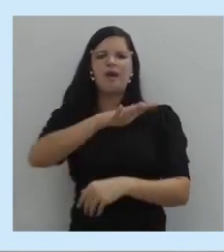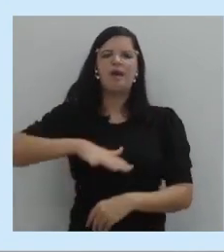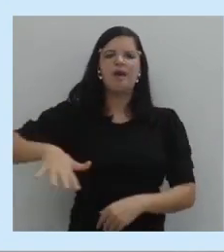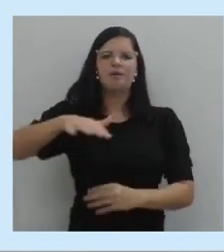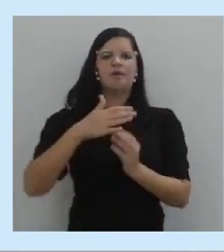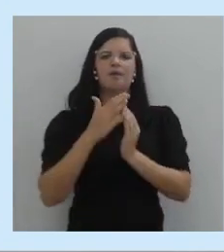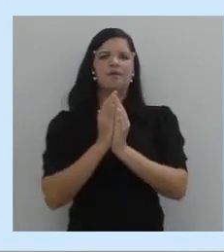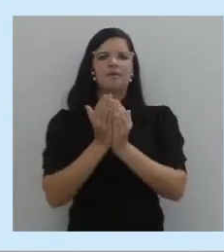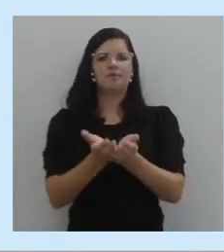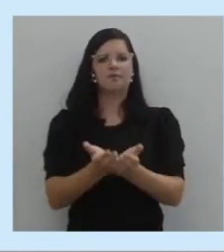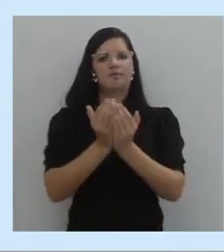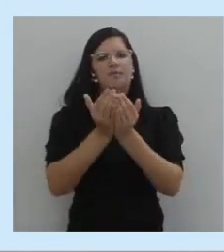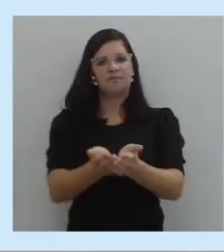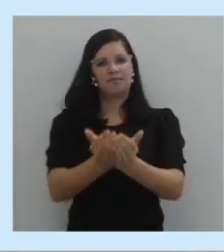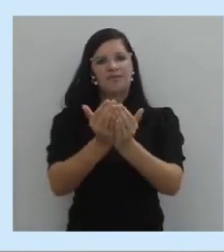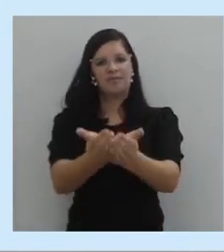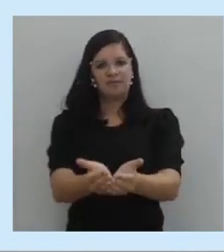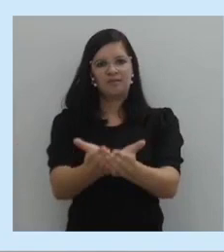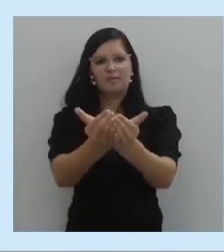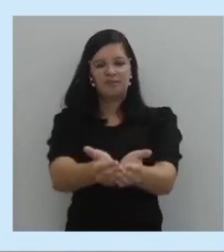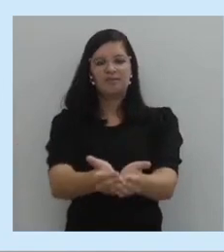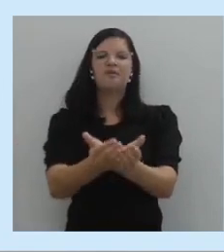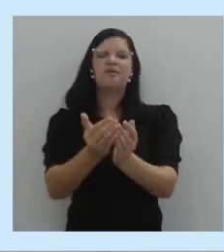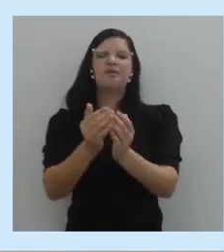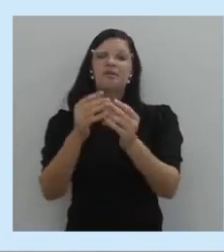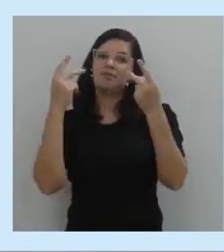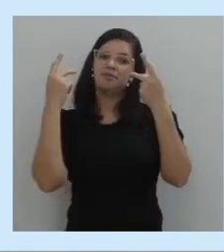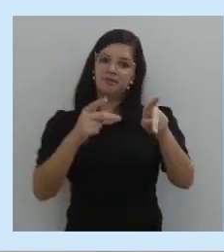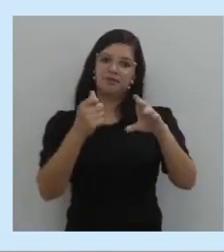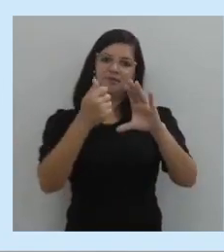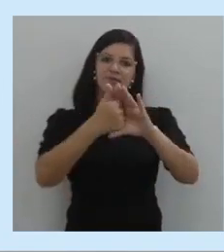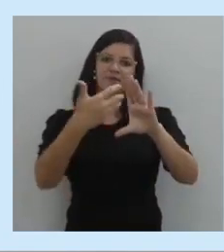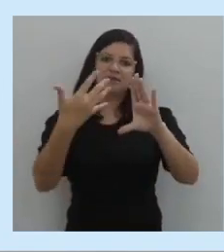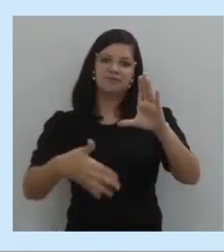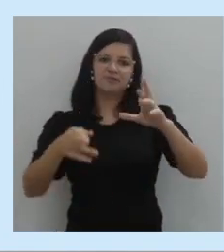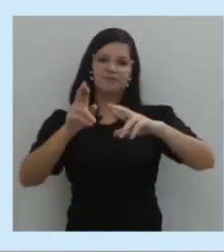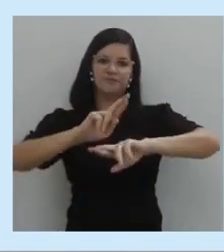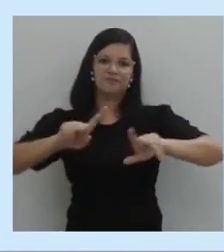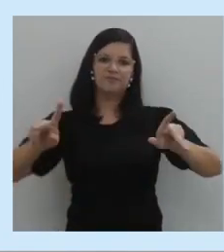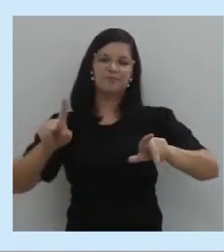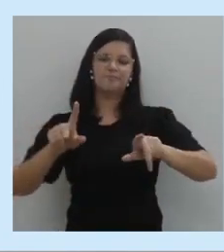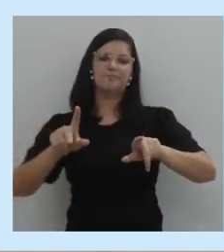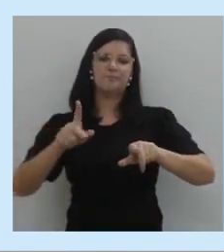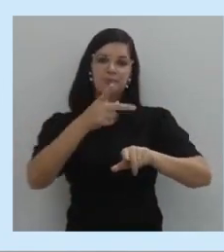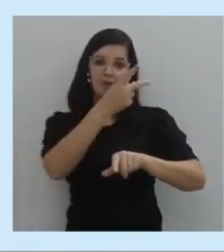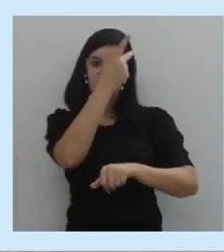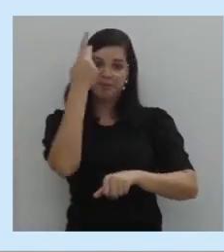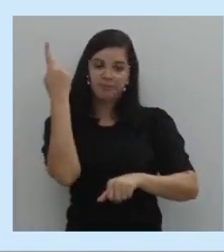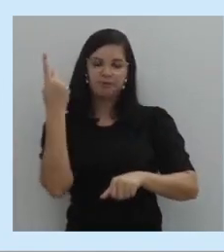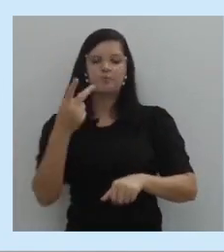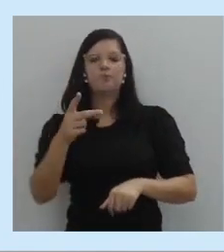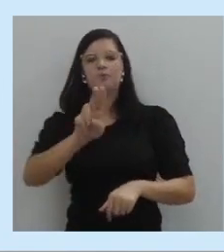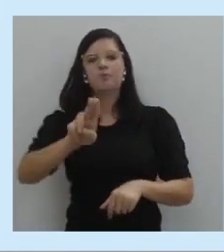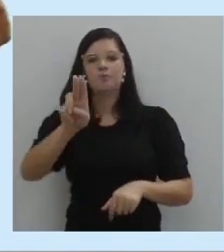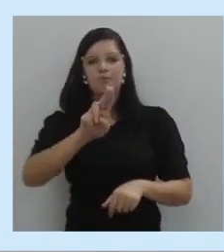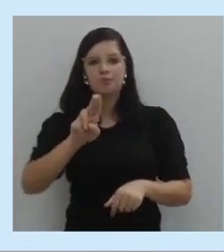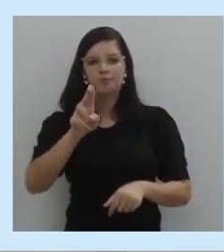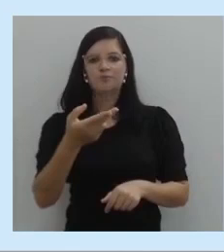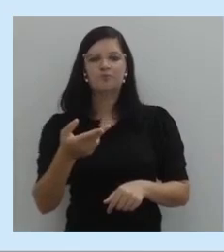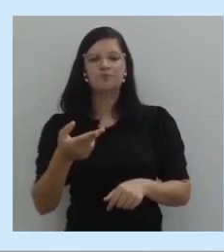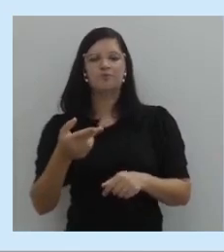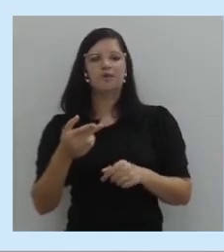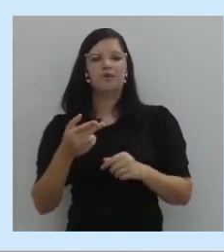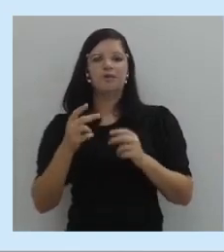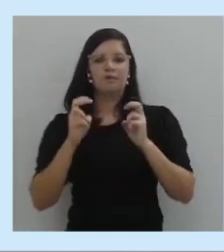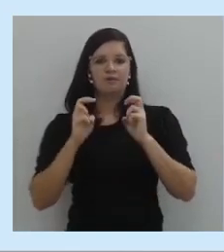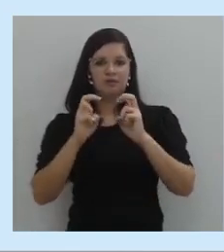Amazonas que tem uma característica diferente. Então, quantas pessoas aquelas usam rodovias, ferrovias